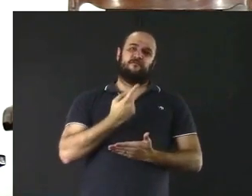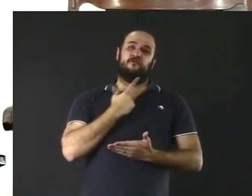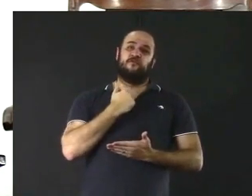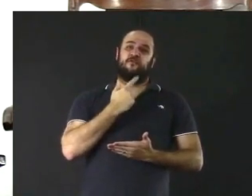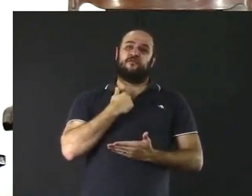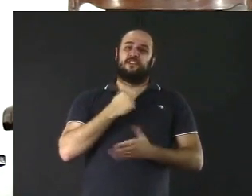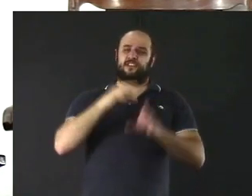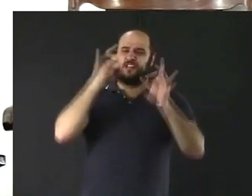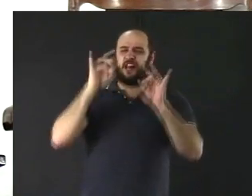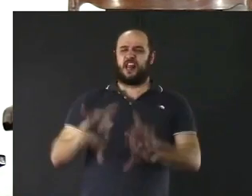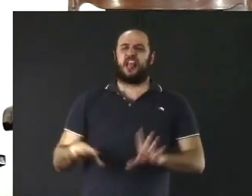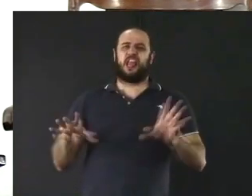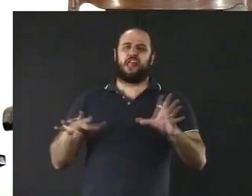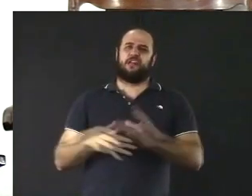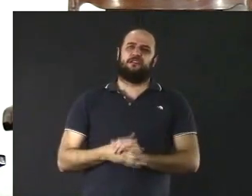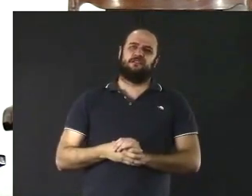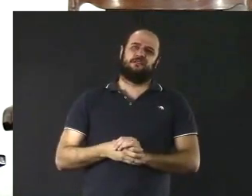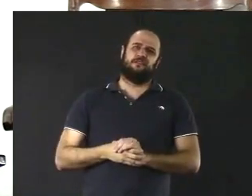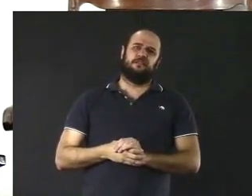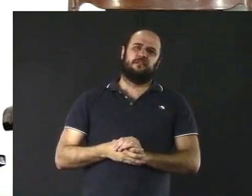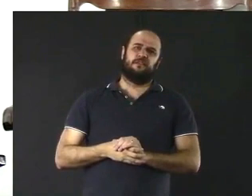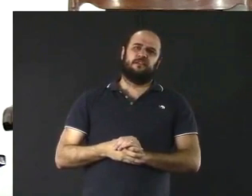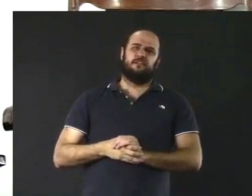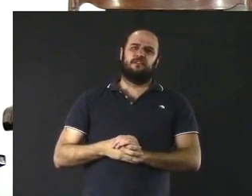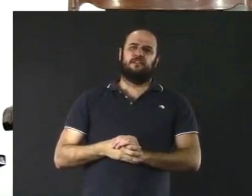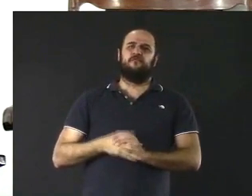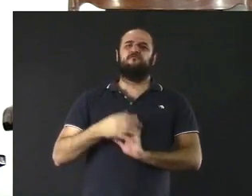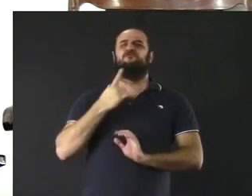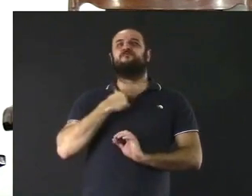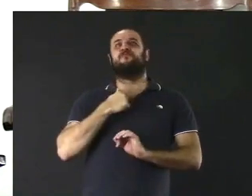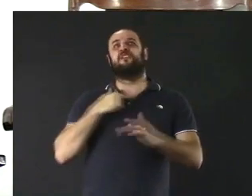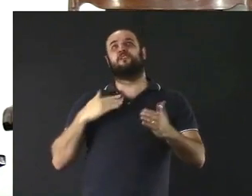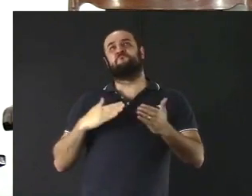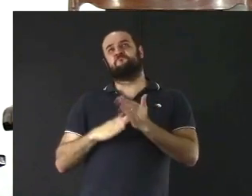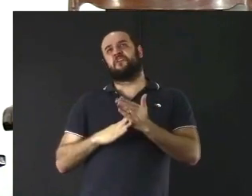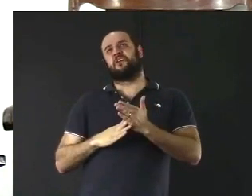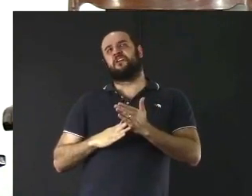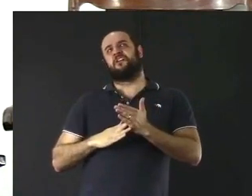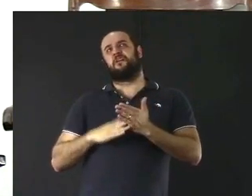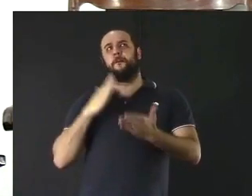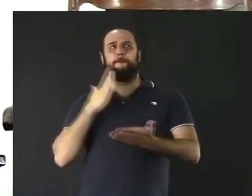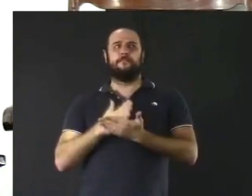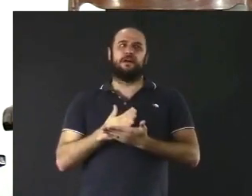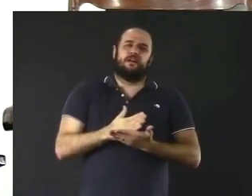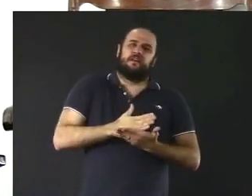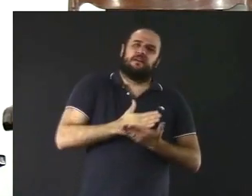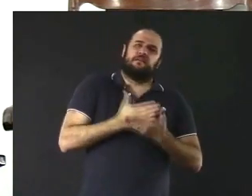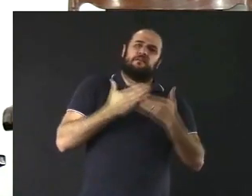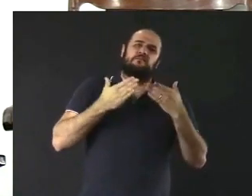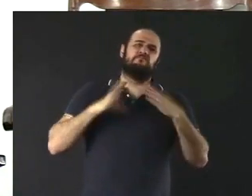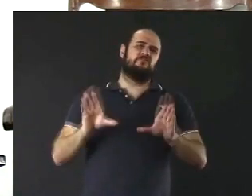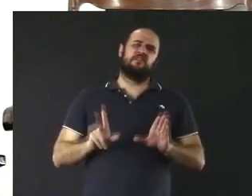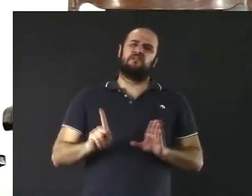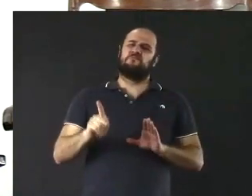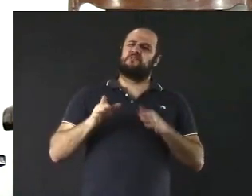desistência, de interrupção, de não querer mais continuar.